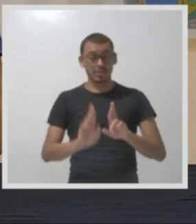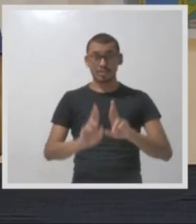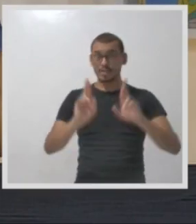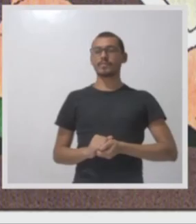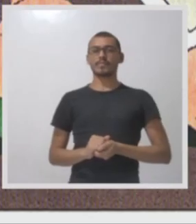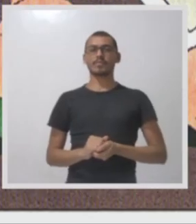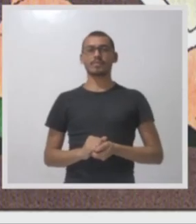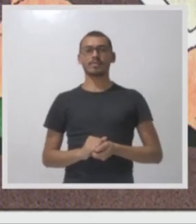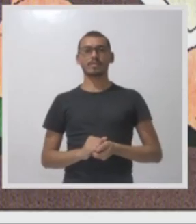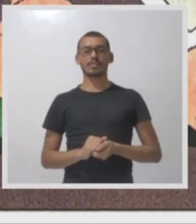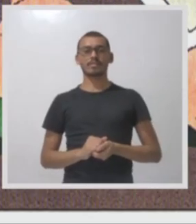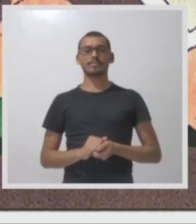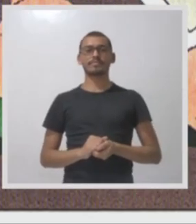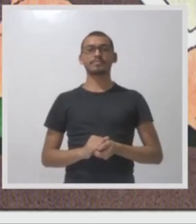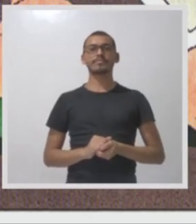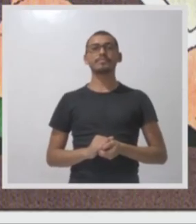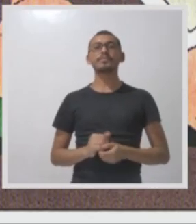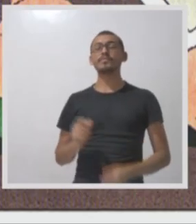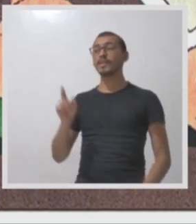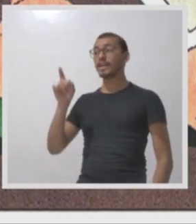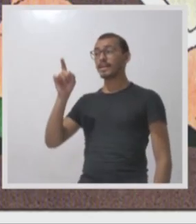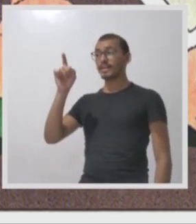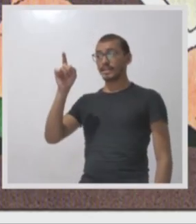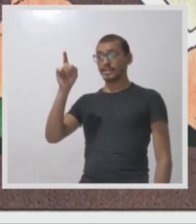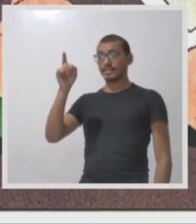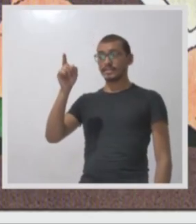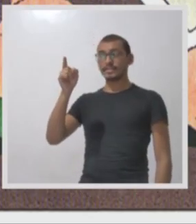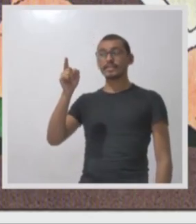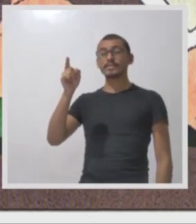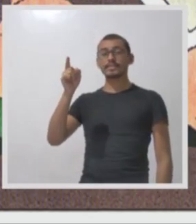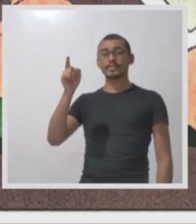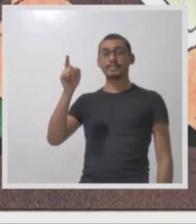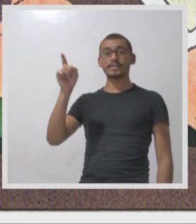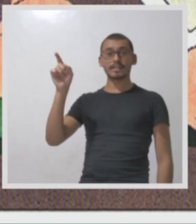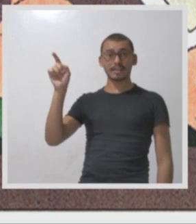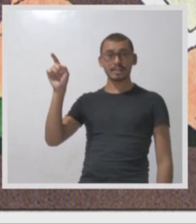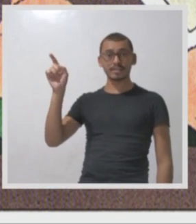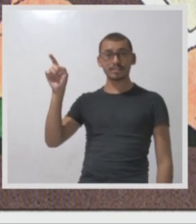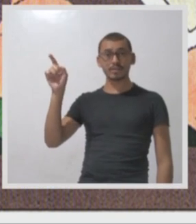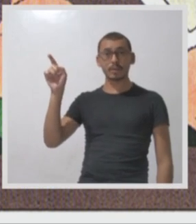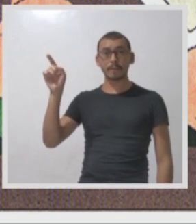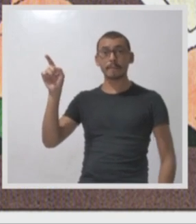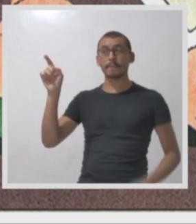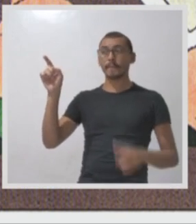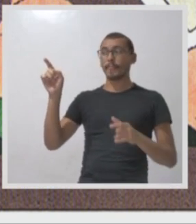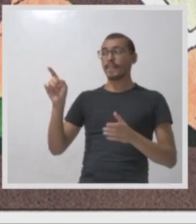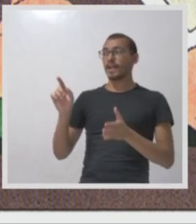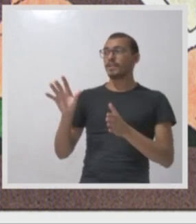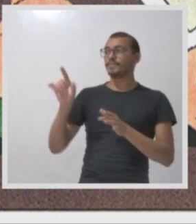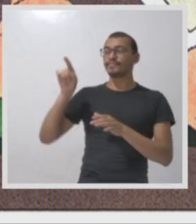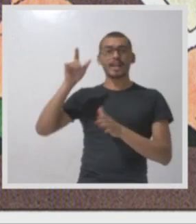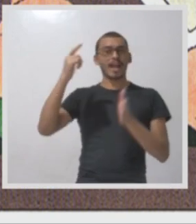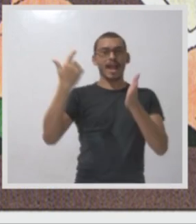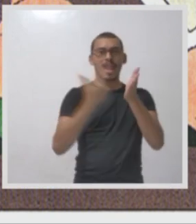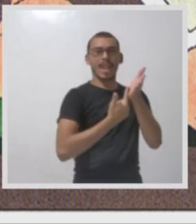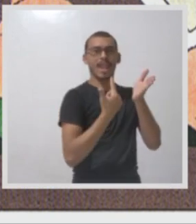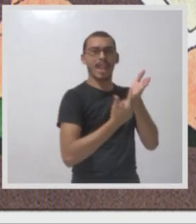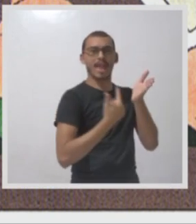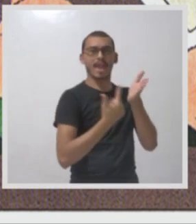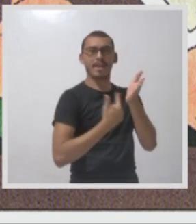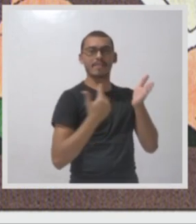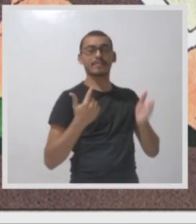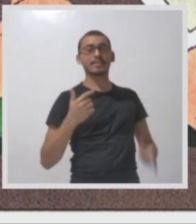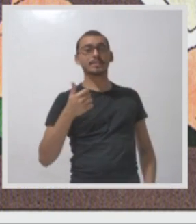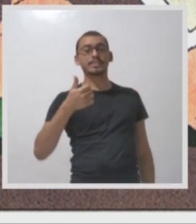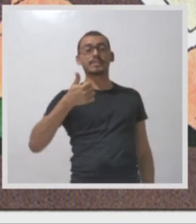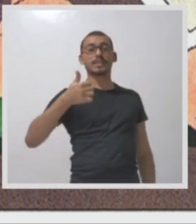tudo bem? Esse texto é um texto retirado desse portador, que é um livro, tá? O livro